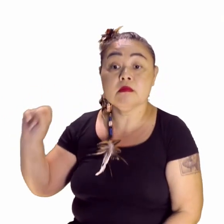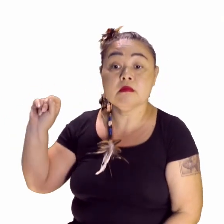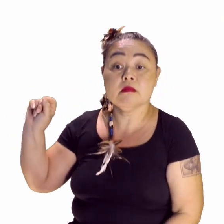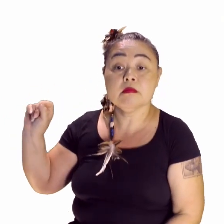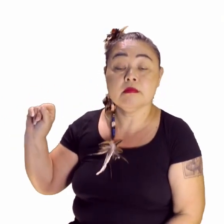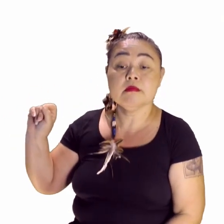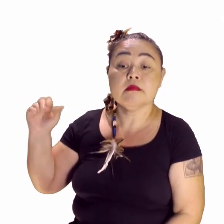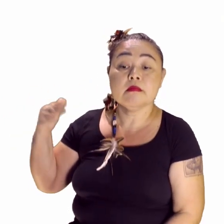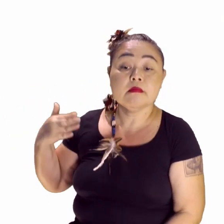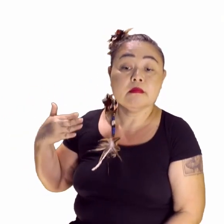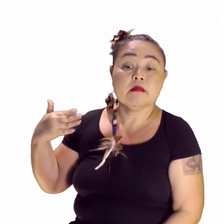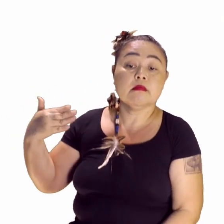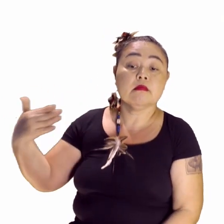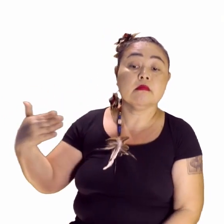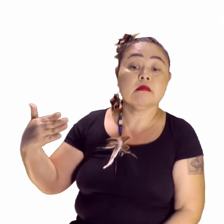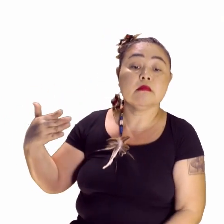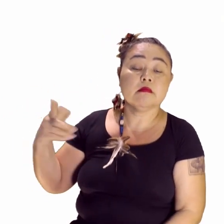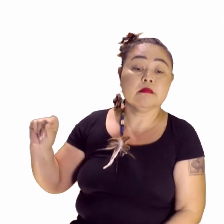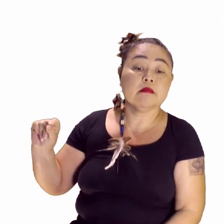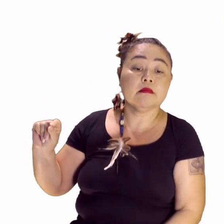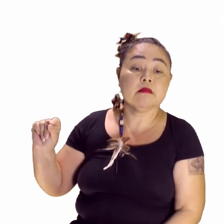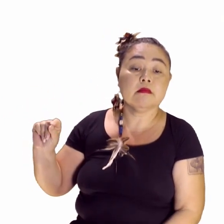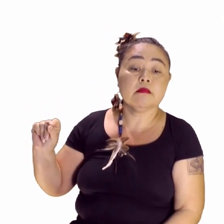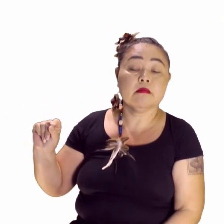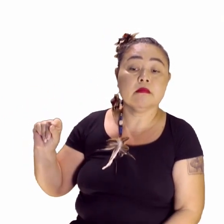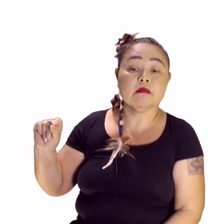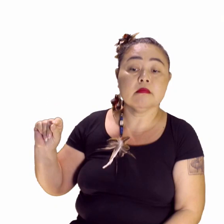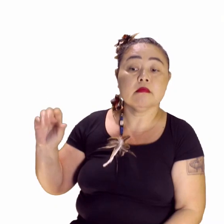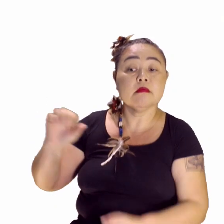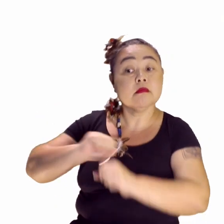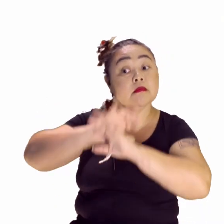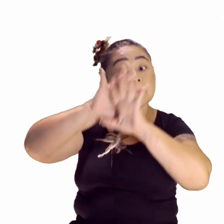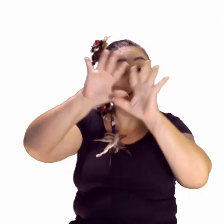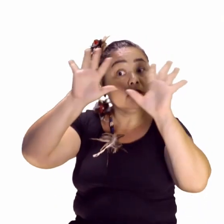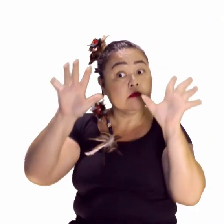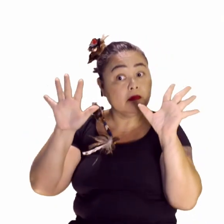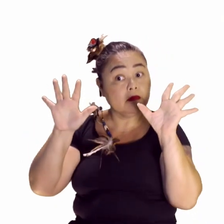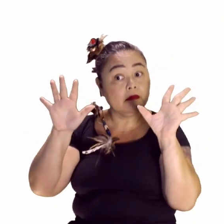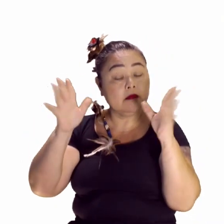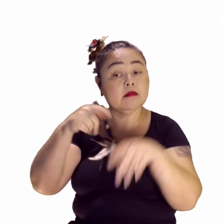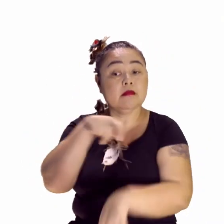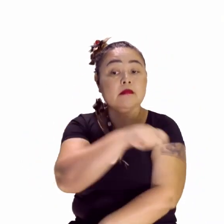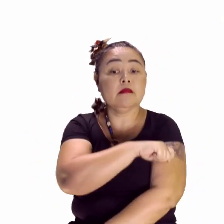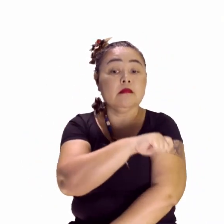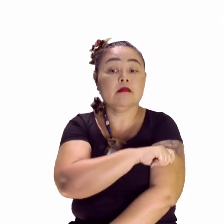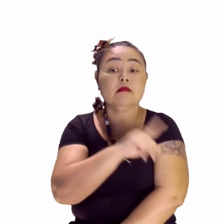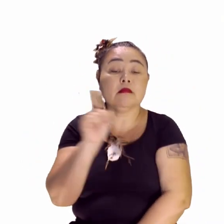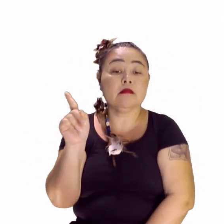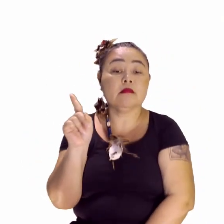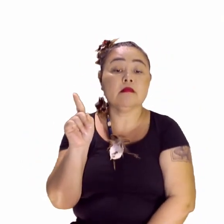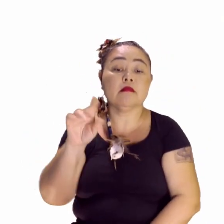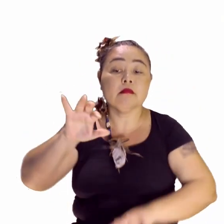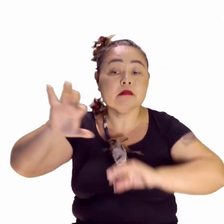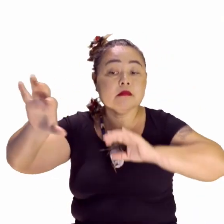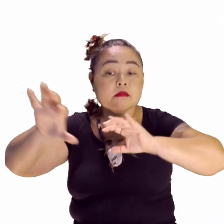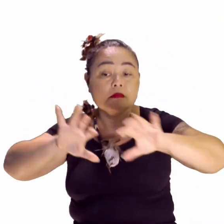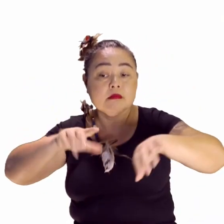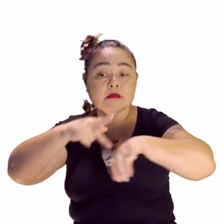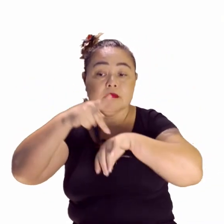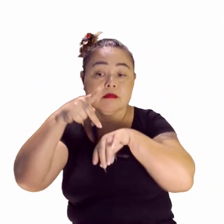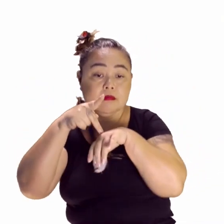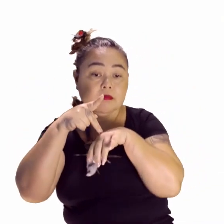para a gente começar a observar a gente não deixar bem tudo bem claro para o aluno né Rogério Vamos separar aqui os